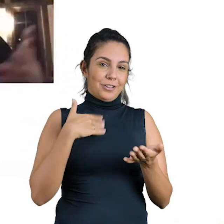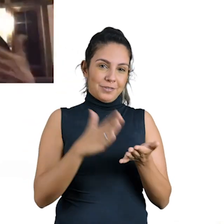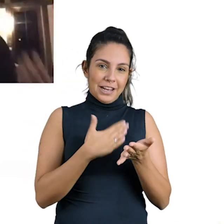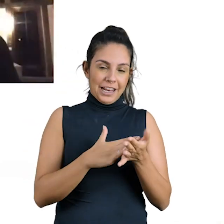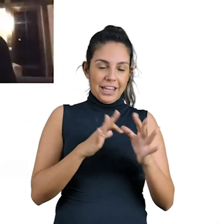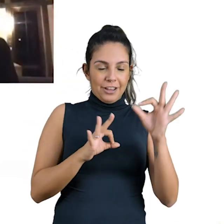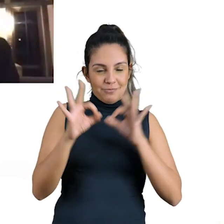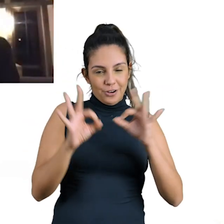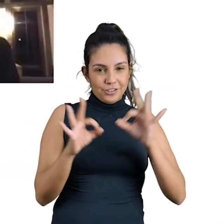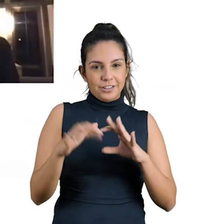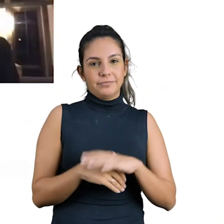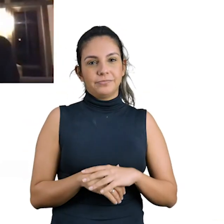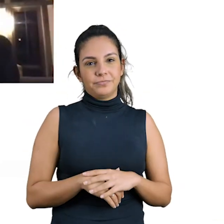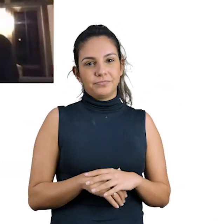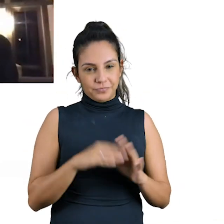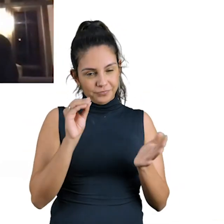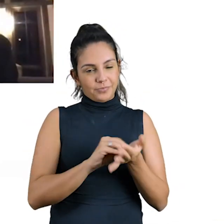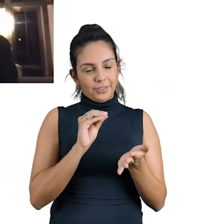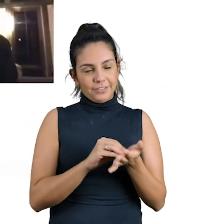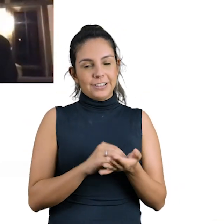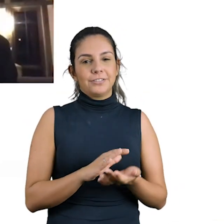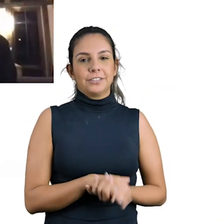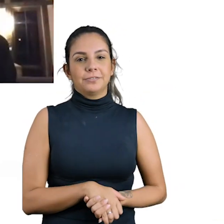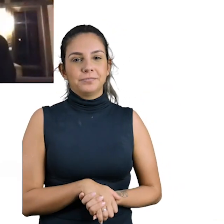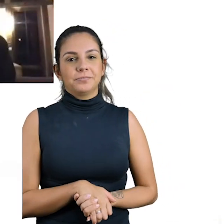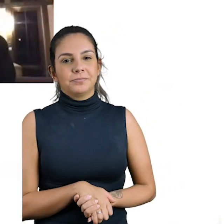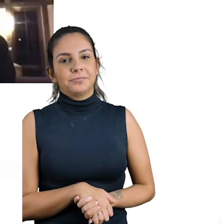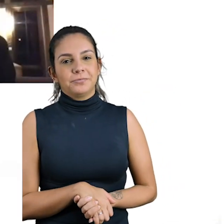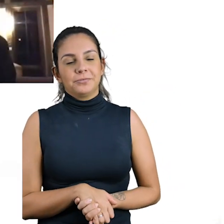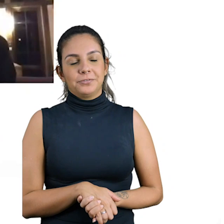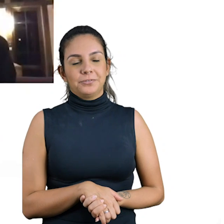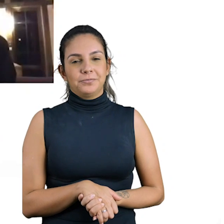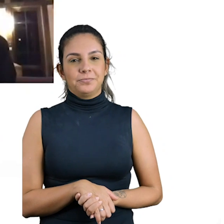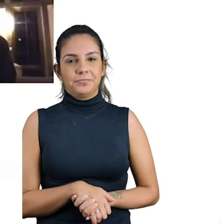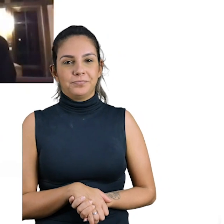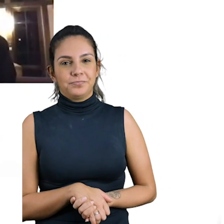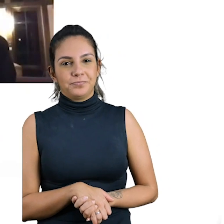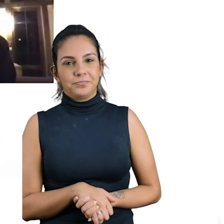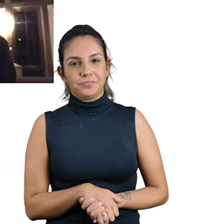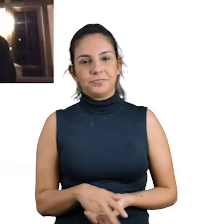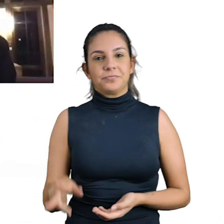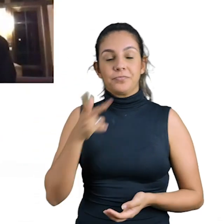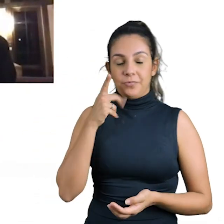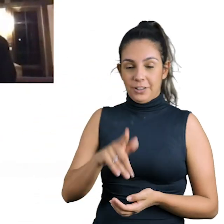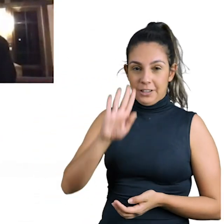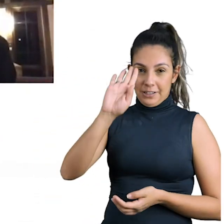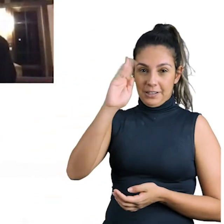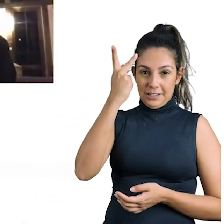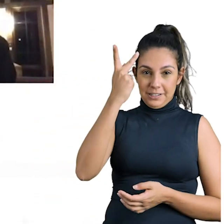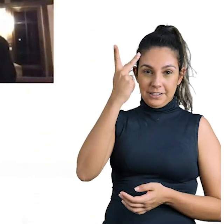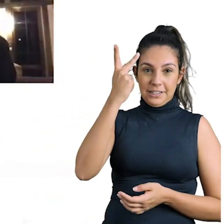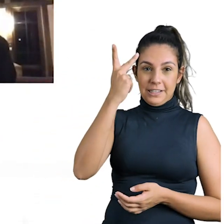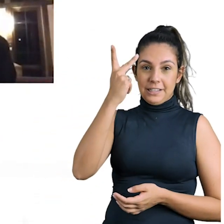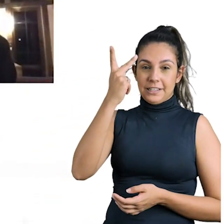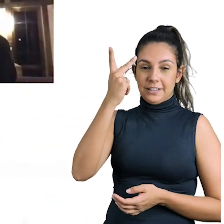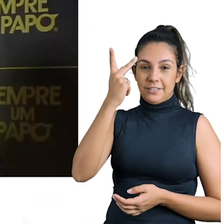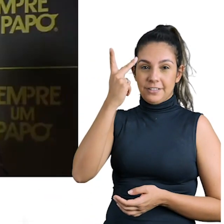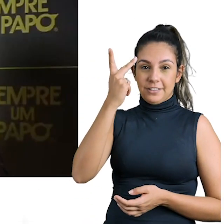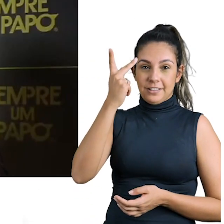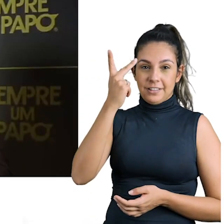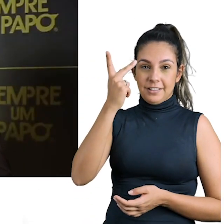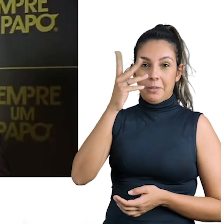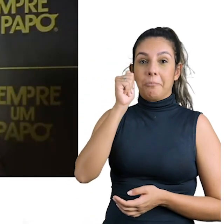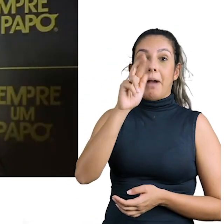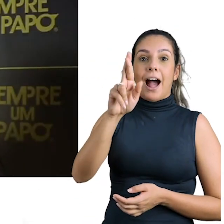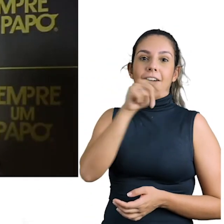meus projetos, mas está fazendo falta, Afonso, está fazendo muita falta. Aqui em Belo Horizonte, que é a capital dos botecos do país, estou